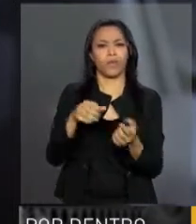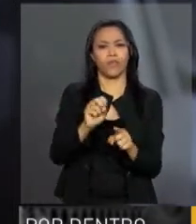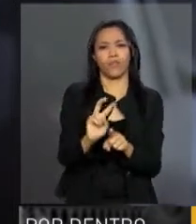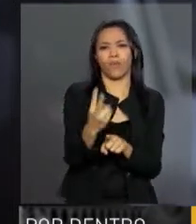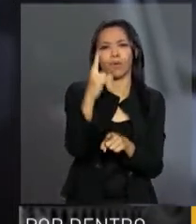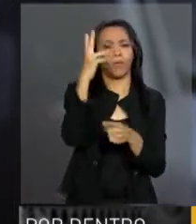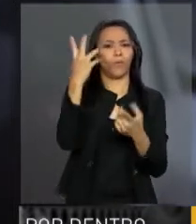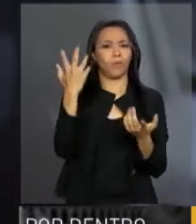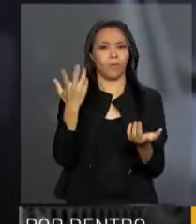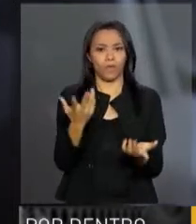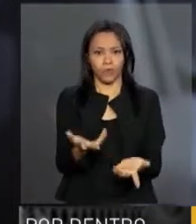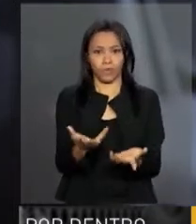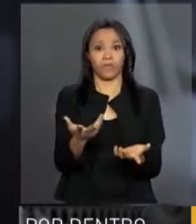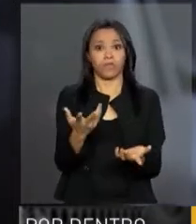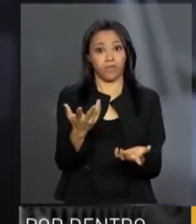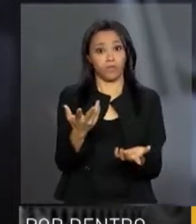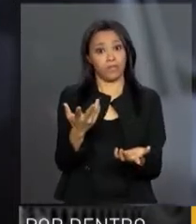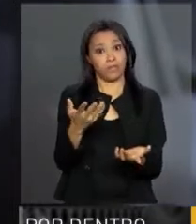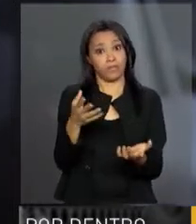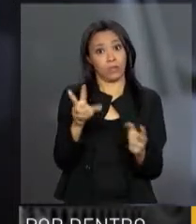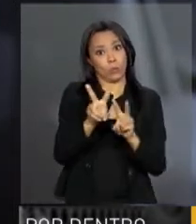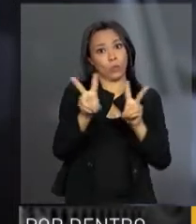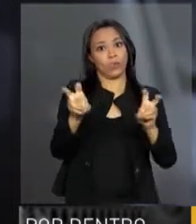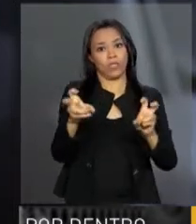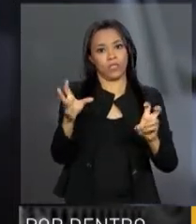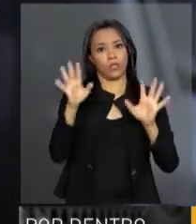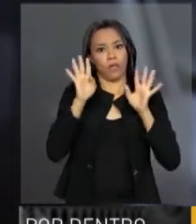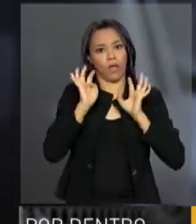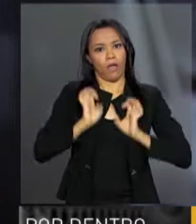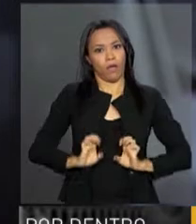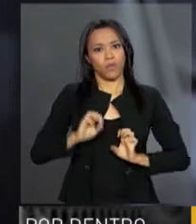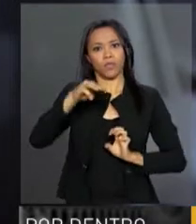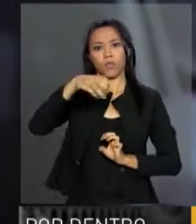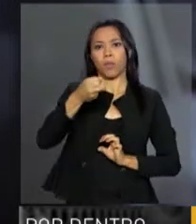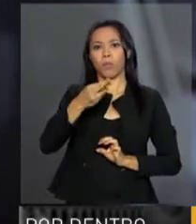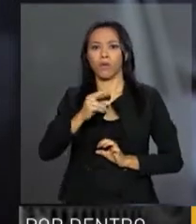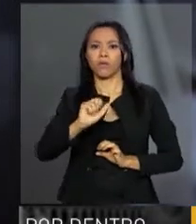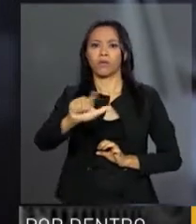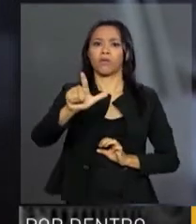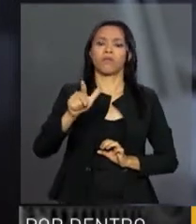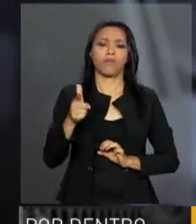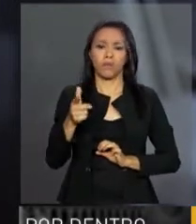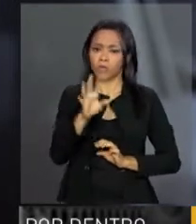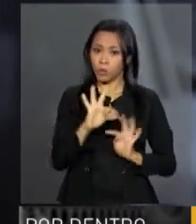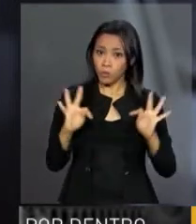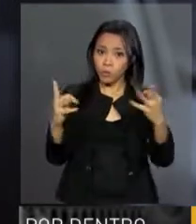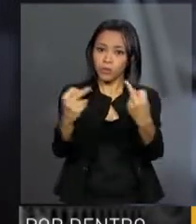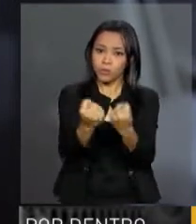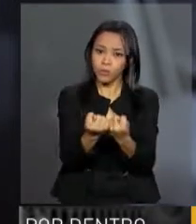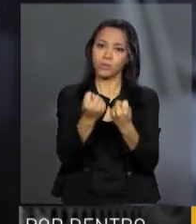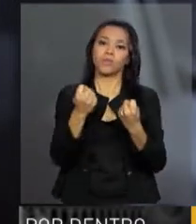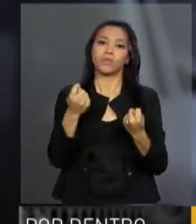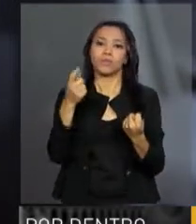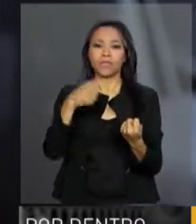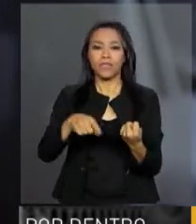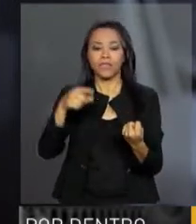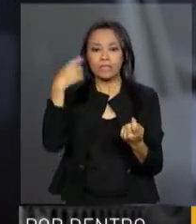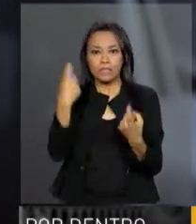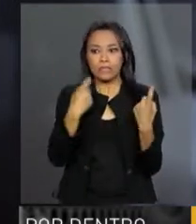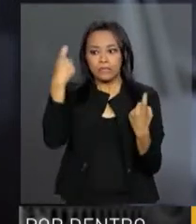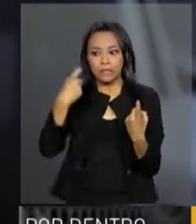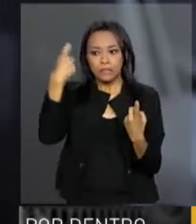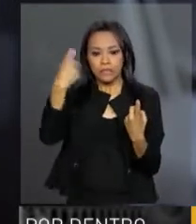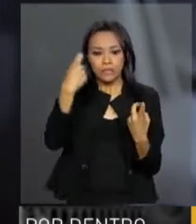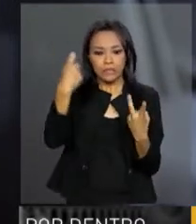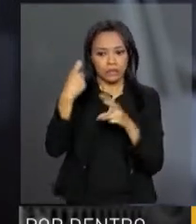valores, que é do ponto de vista ético, moral, todo um legado que, evidentemente, traz grandes preocupações,